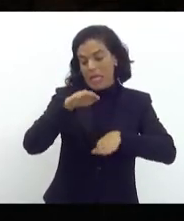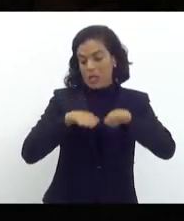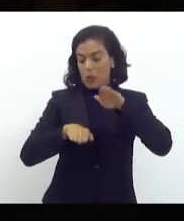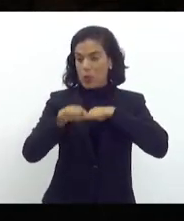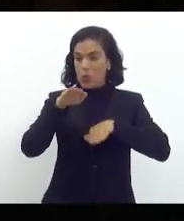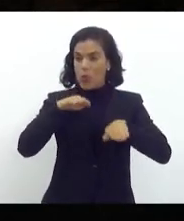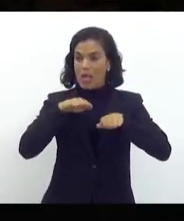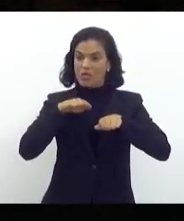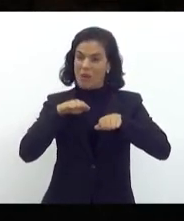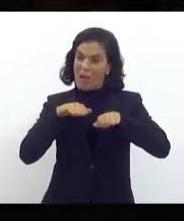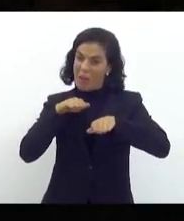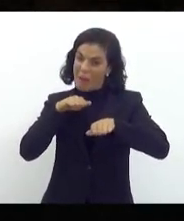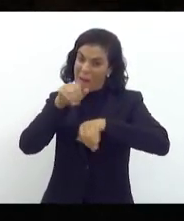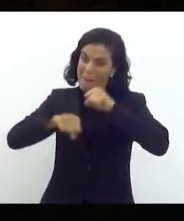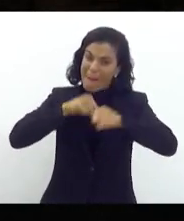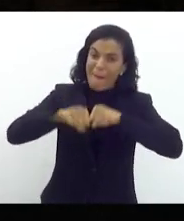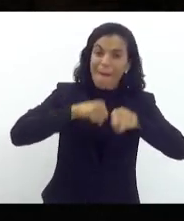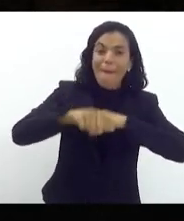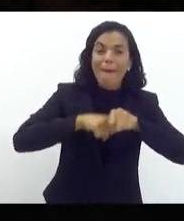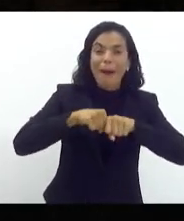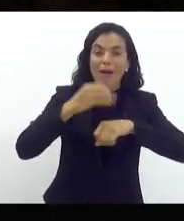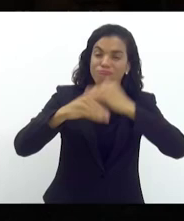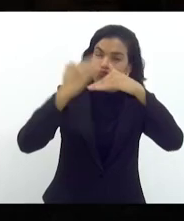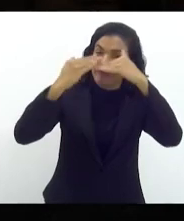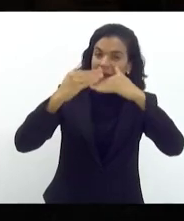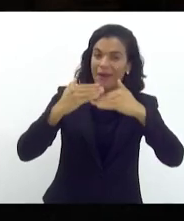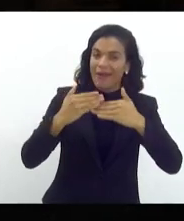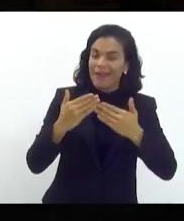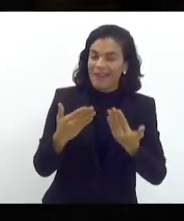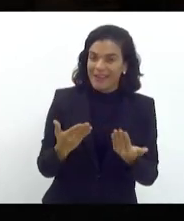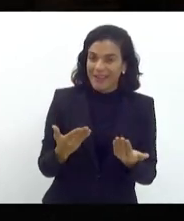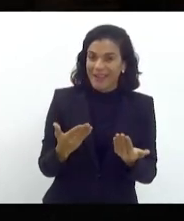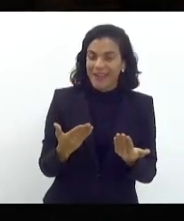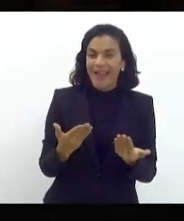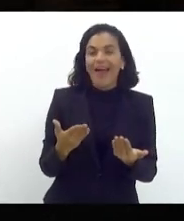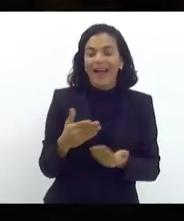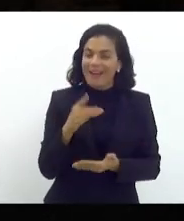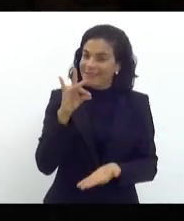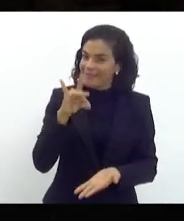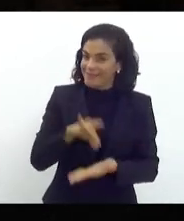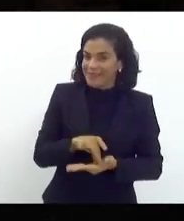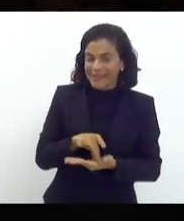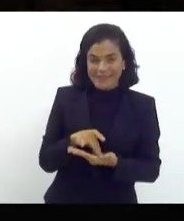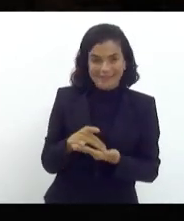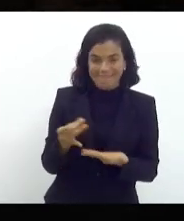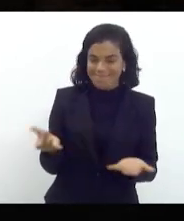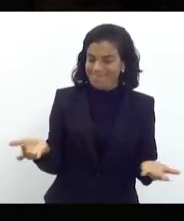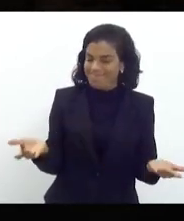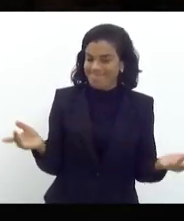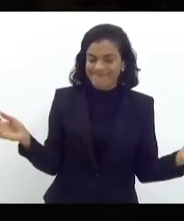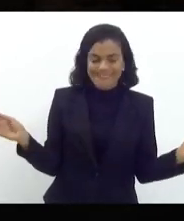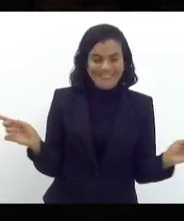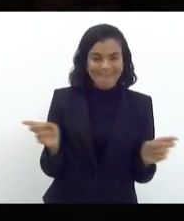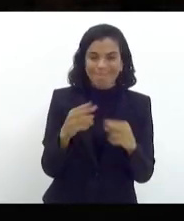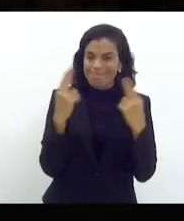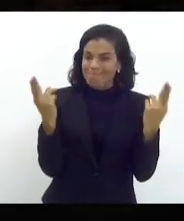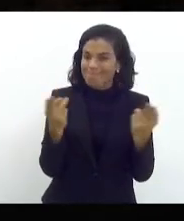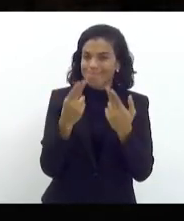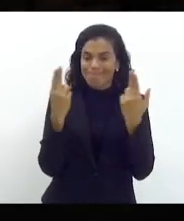para tomar impulso para ir para frente de novo a realidade está muito